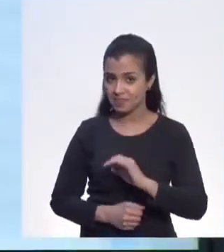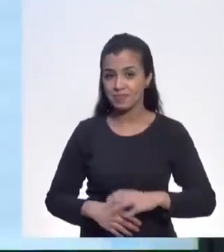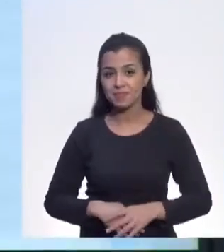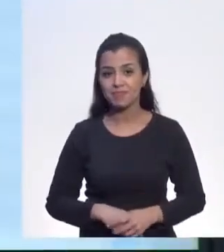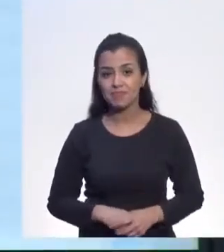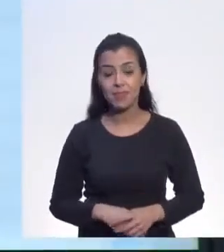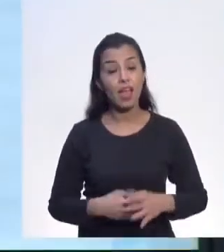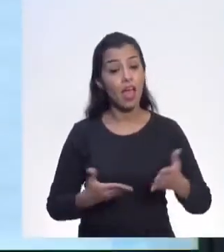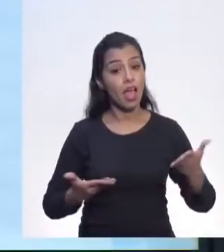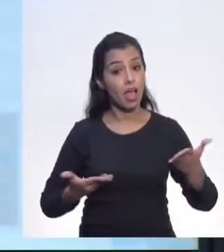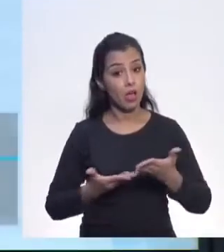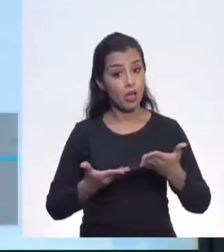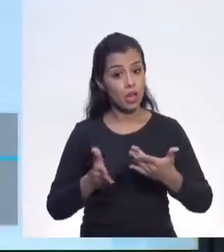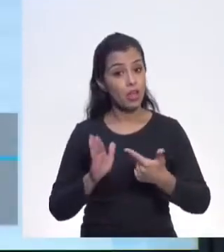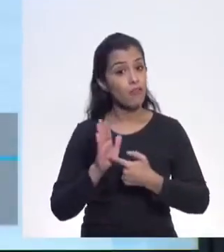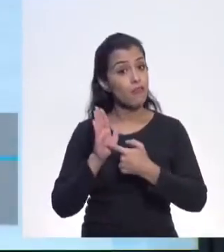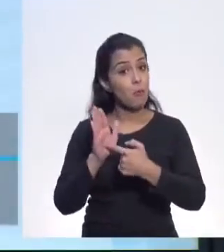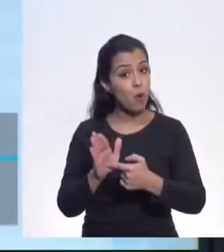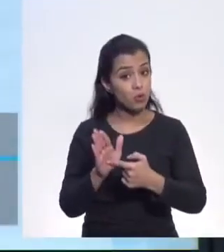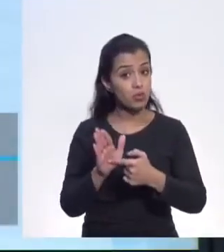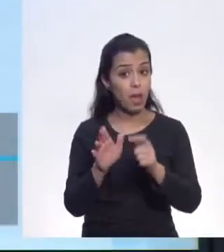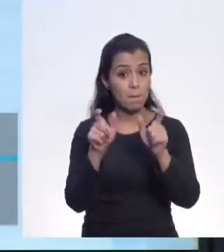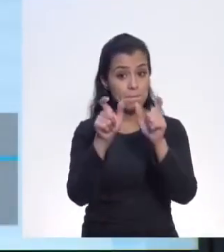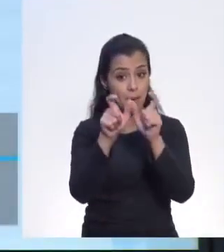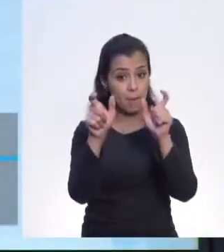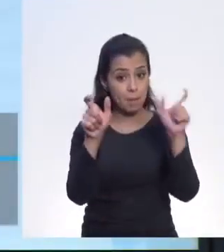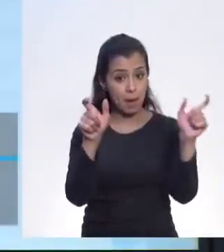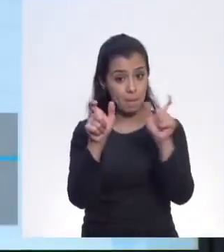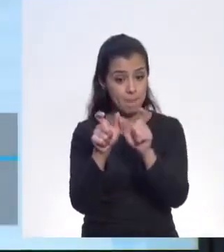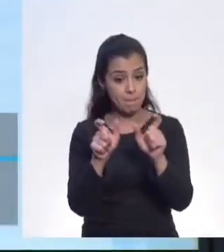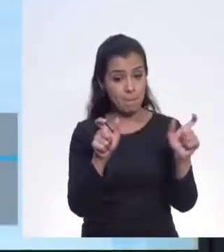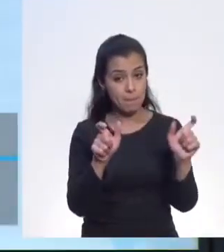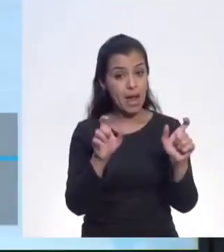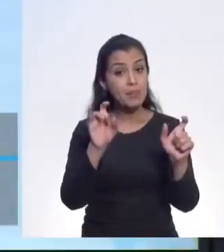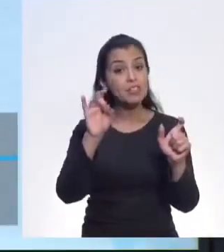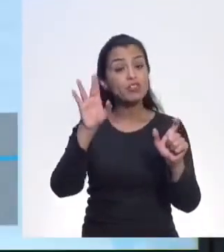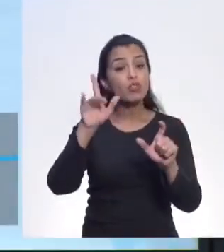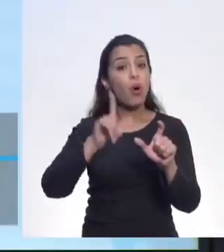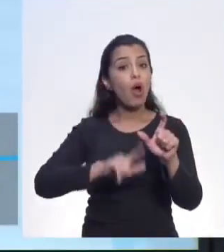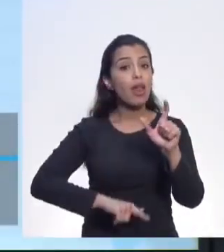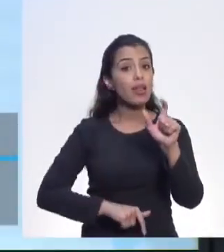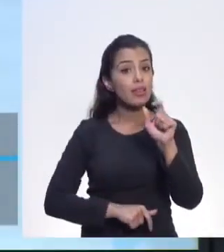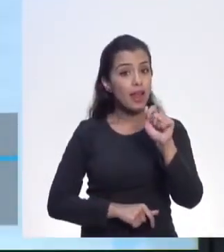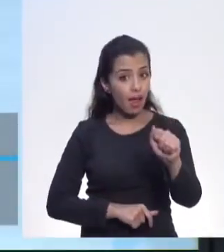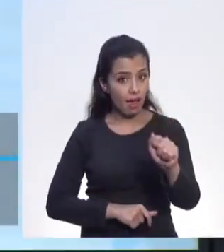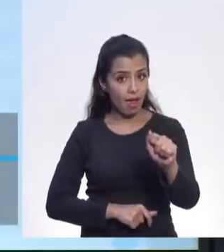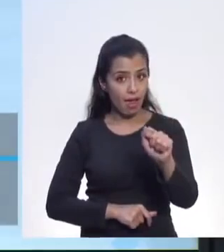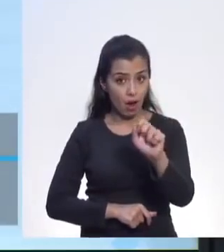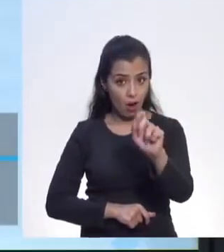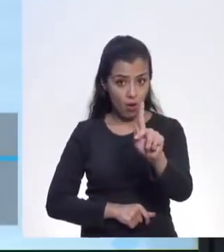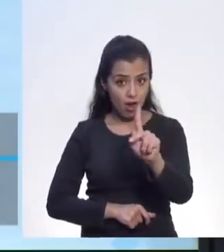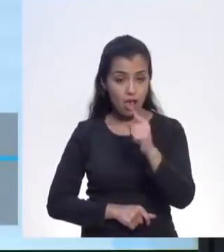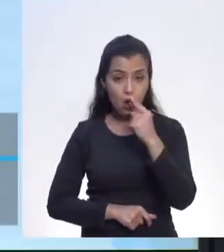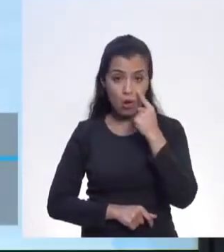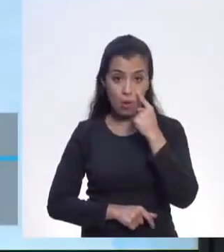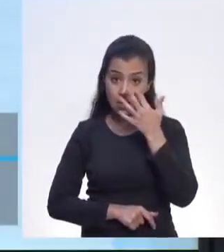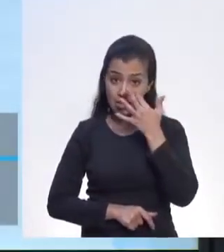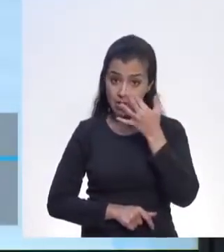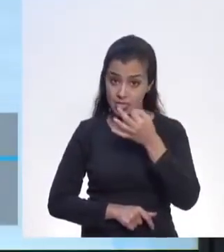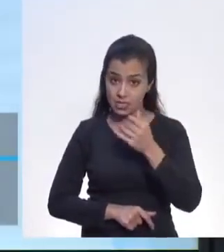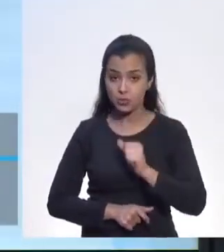quantidade, agora eu vou montar esses 6 anagramas que se iniciam pela letra A, ok? Então, ó, preste